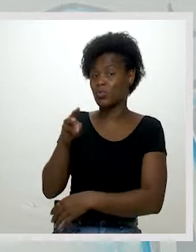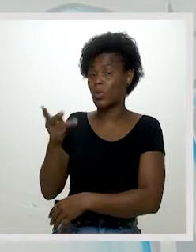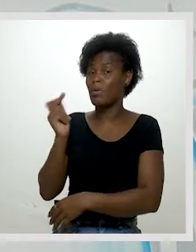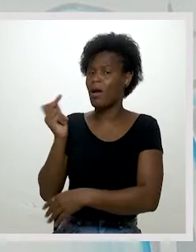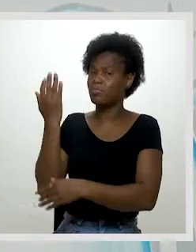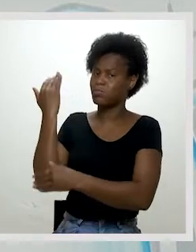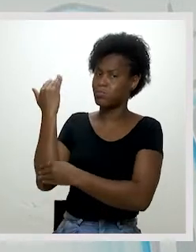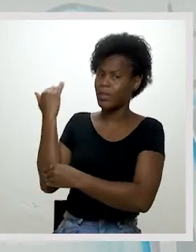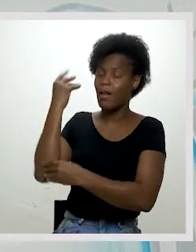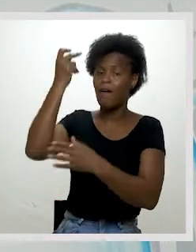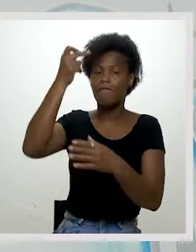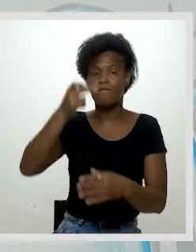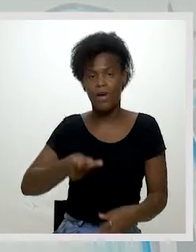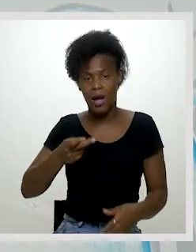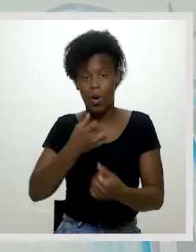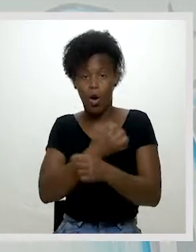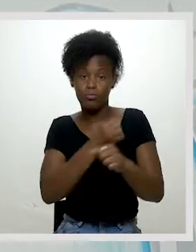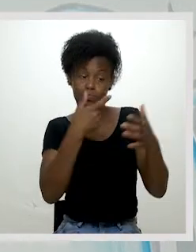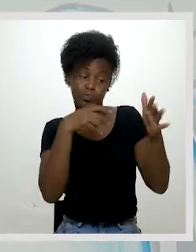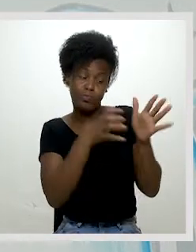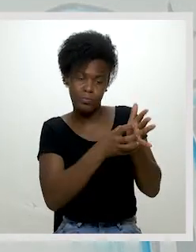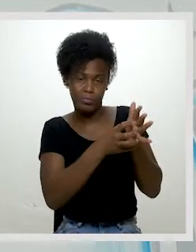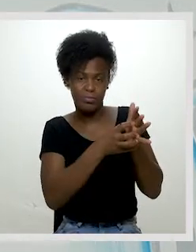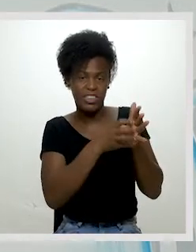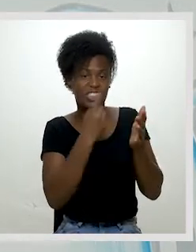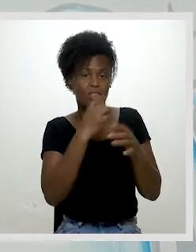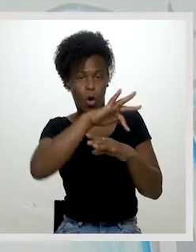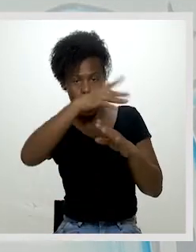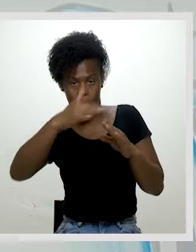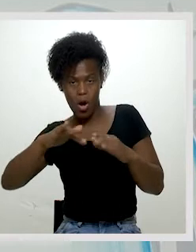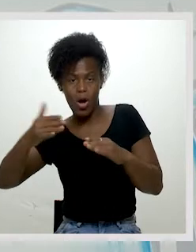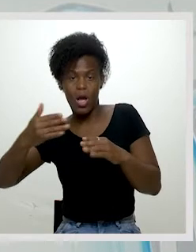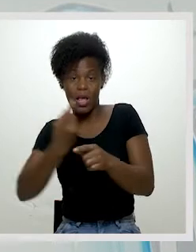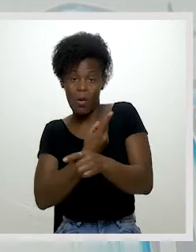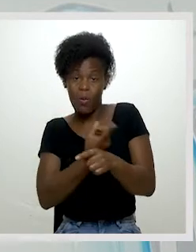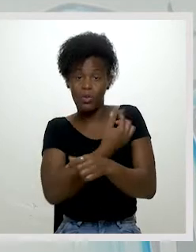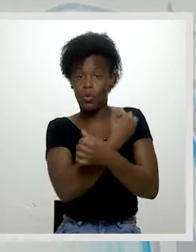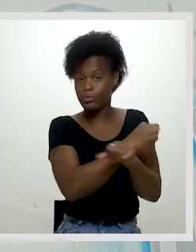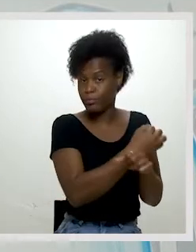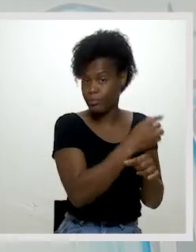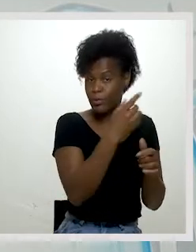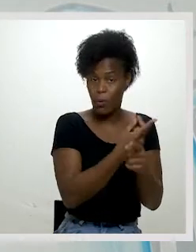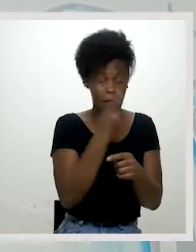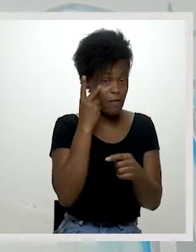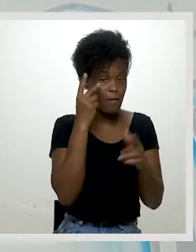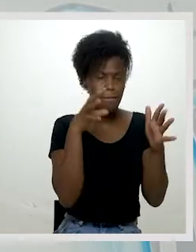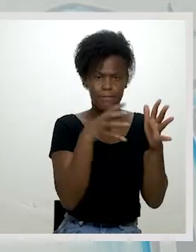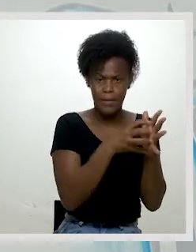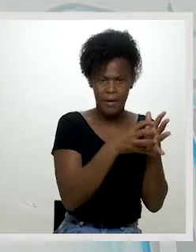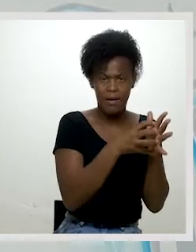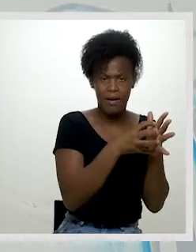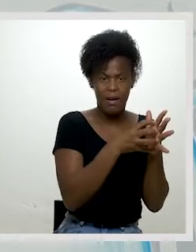milhões de anos, que ficaram guardados nas rochas, não é assim? Então, esses restos de seres vivos ficaram